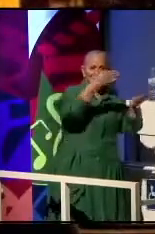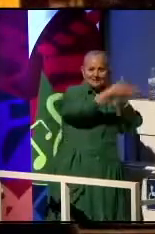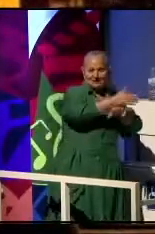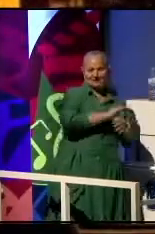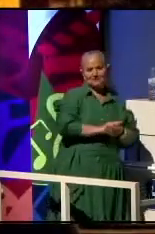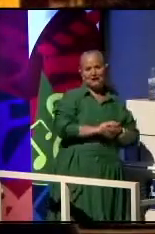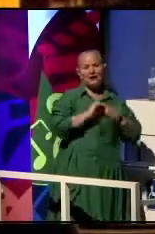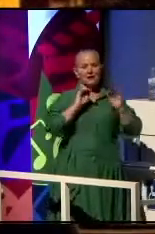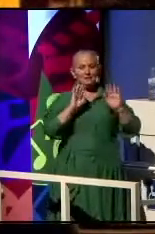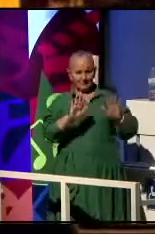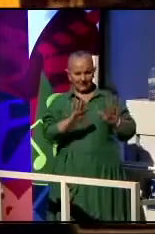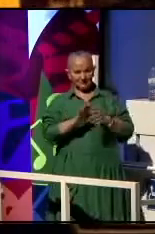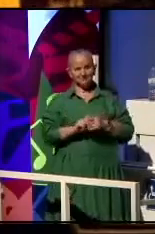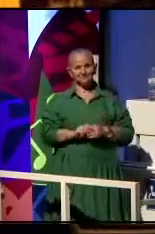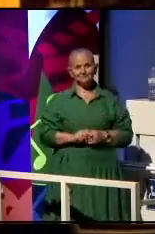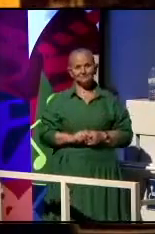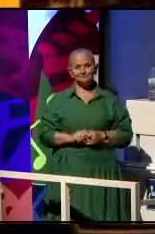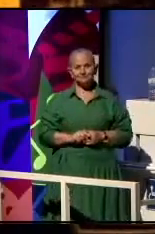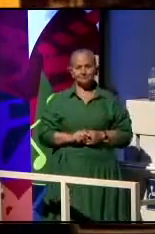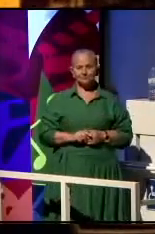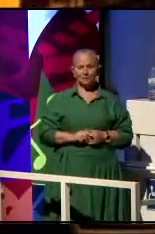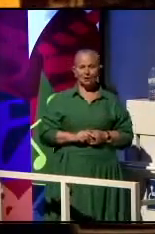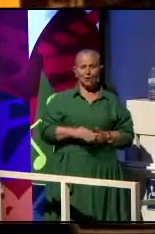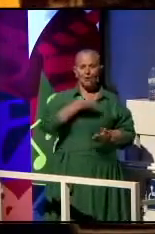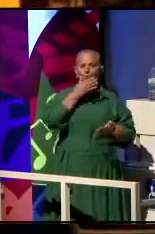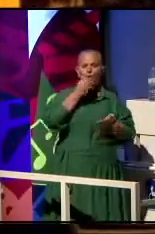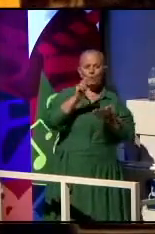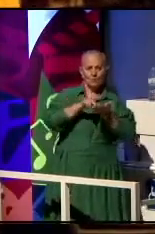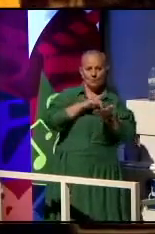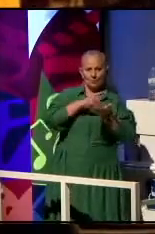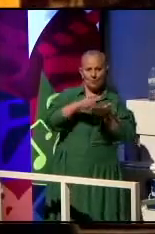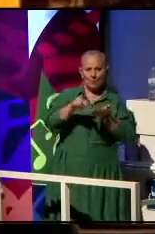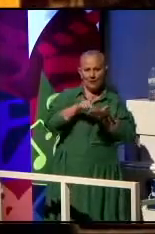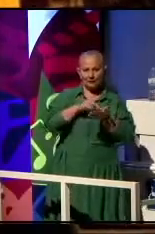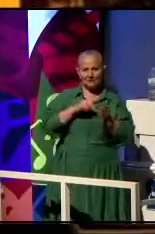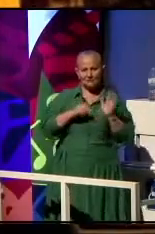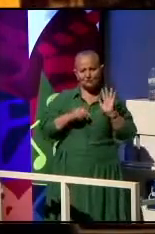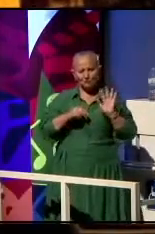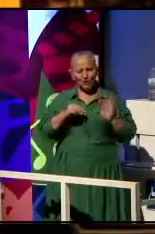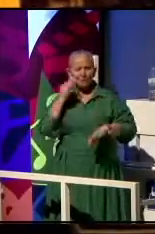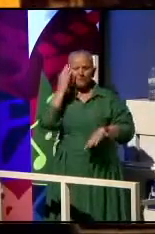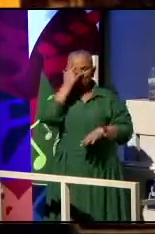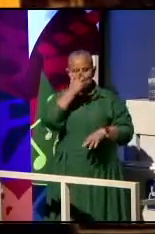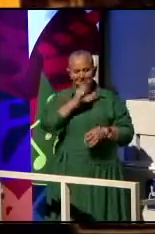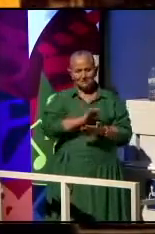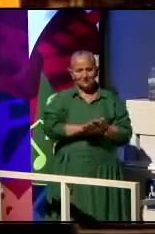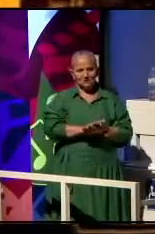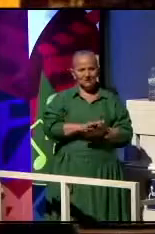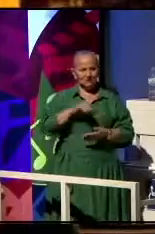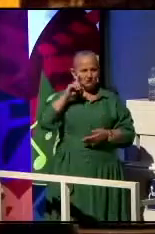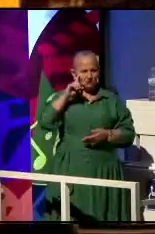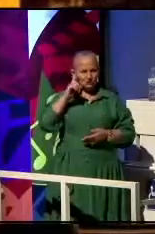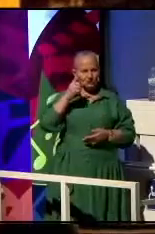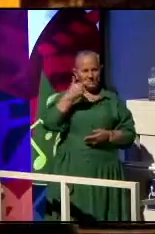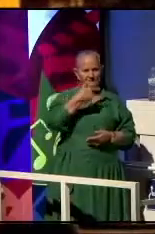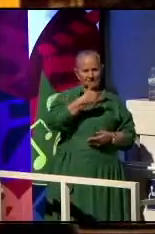sendo aclamado no mundo inteiro, e é a despedida que ele merece, que ele vai completar 80 anos no dia 26 agora de